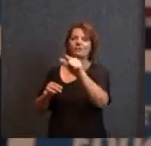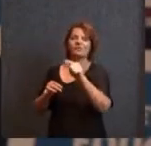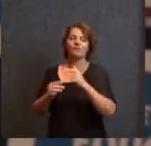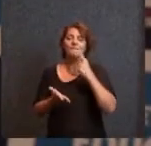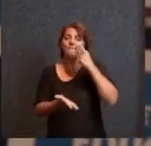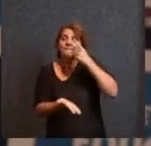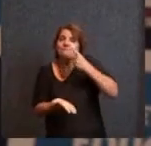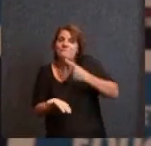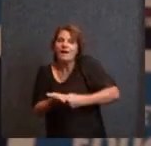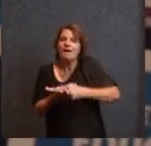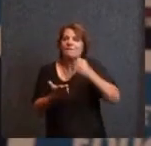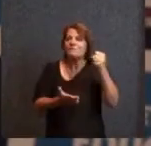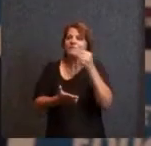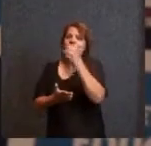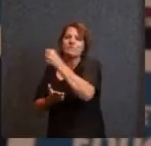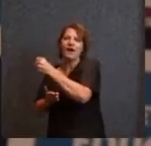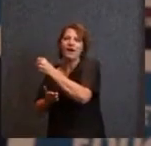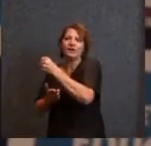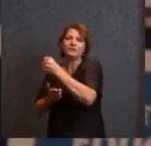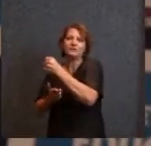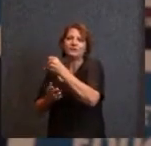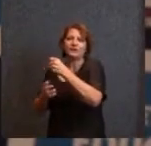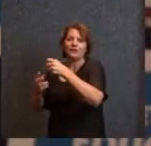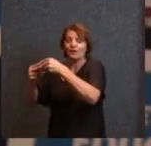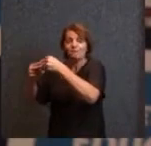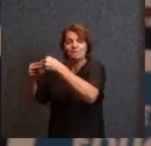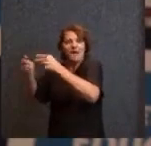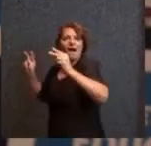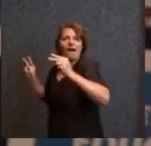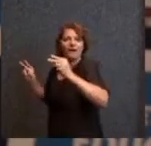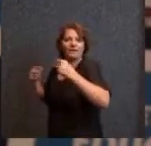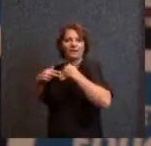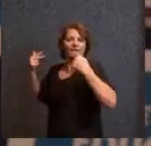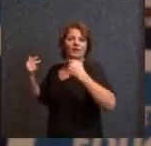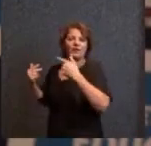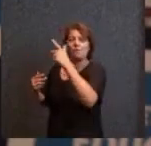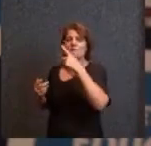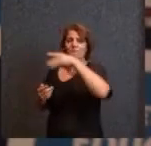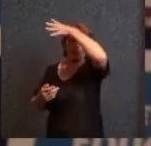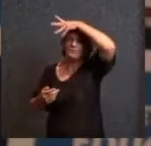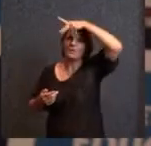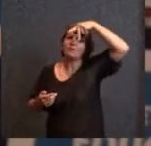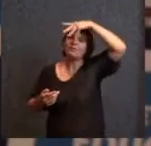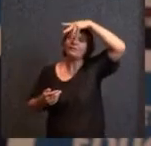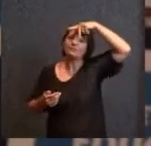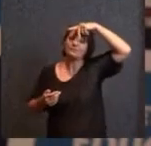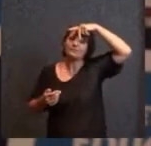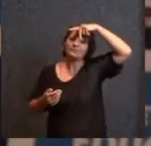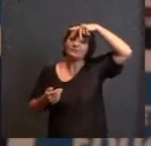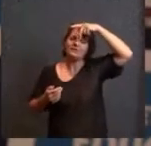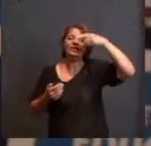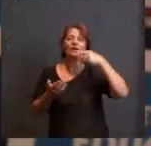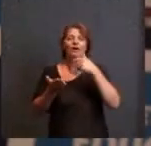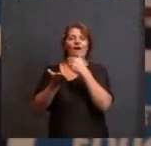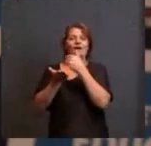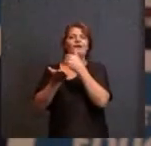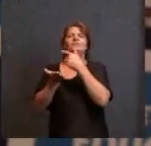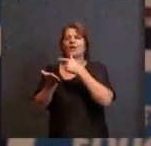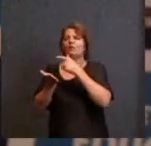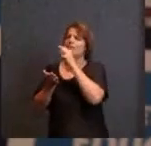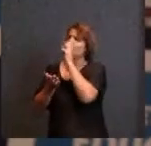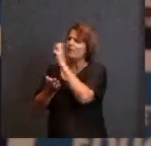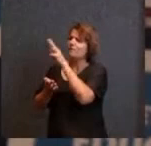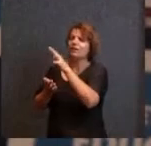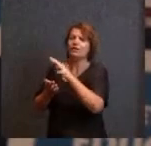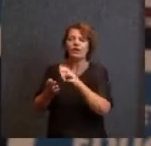prefeito, da Água Grande, uma escola lindíssima lá em Maria Quitéria, que já começa a funcionar também agora, na próxima semana. Enfim,